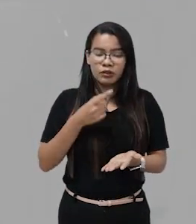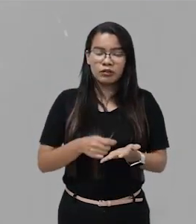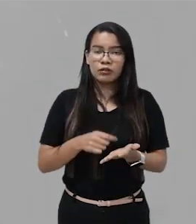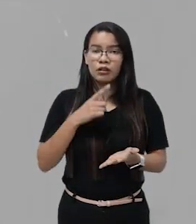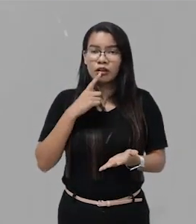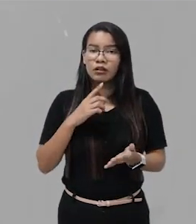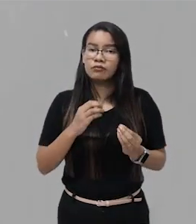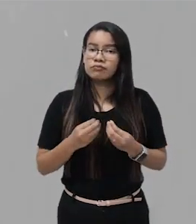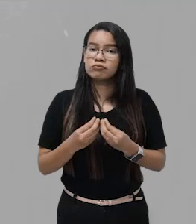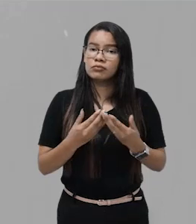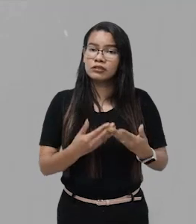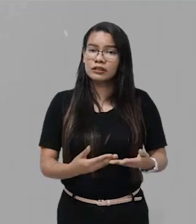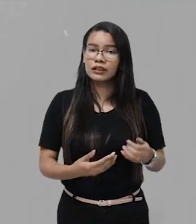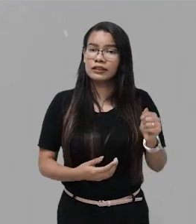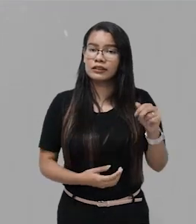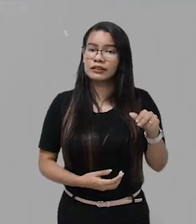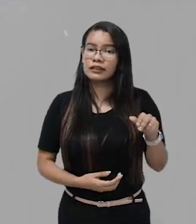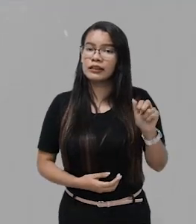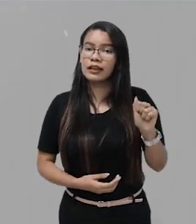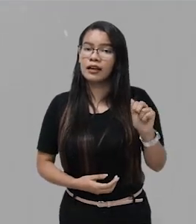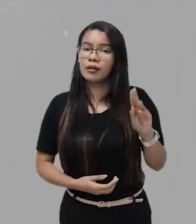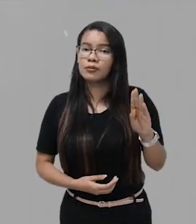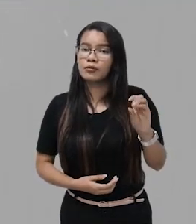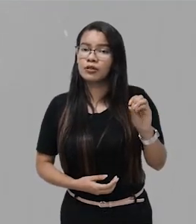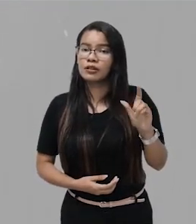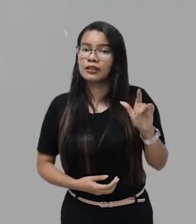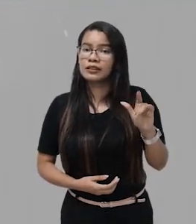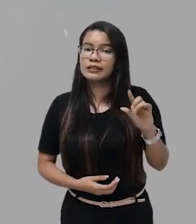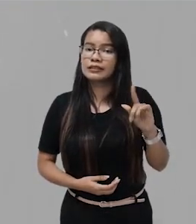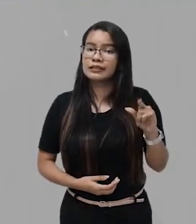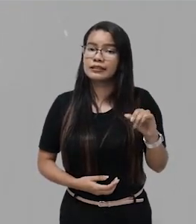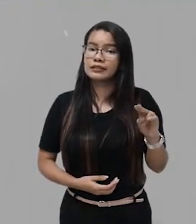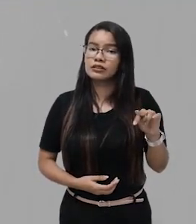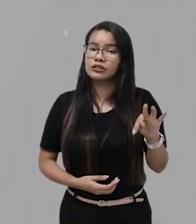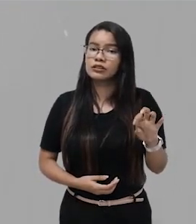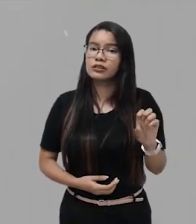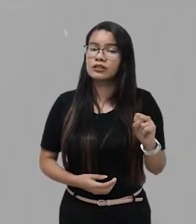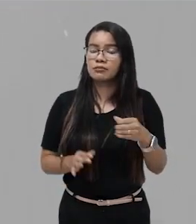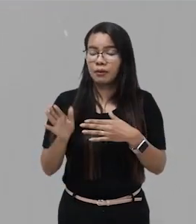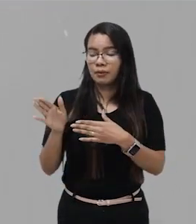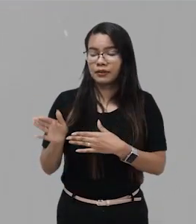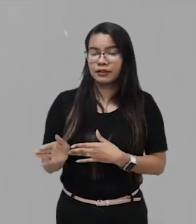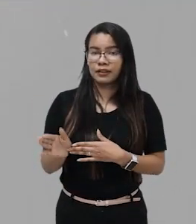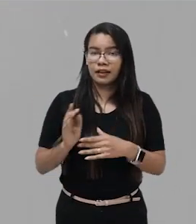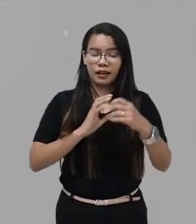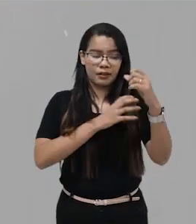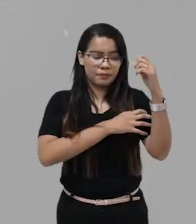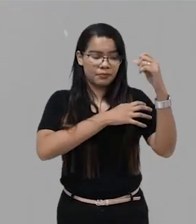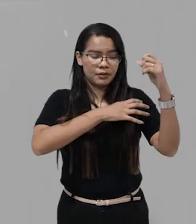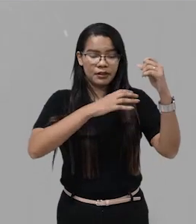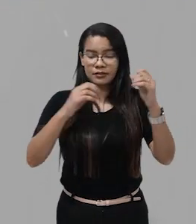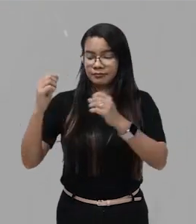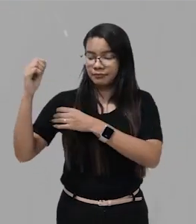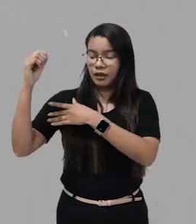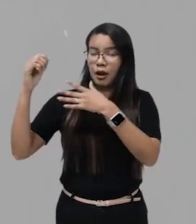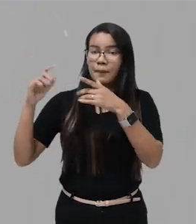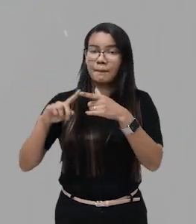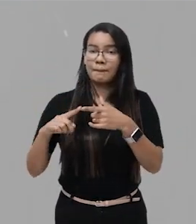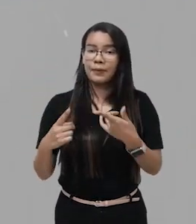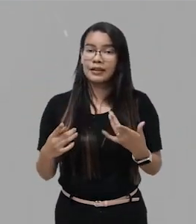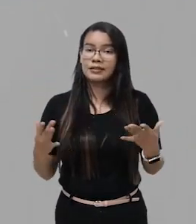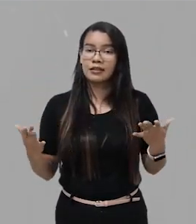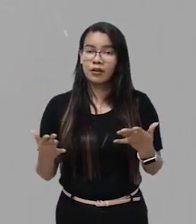tipos de anabolizantes para tentar manter a sua massa muscular. Só que nessa aula de hoje aqui, eu